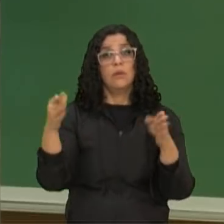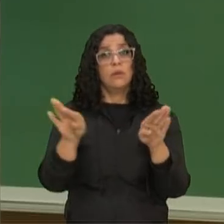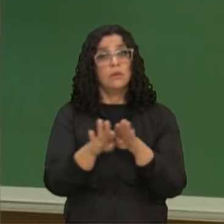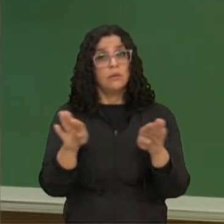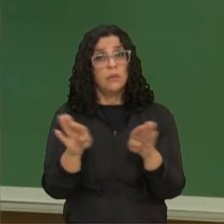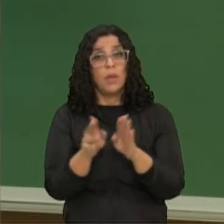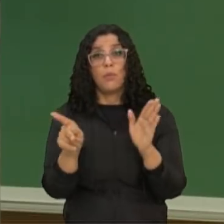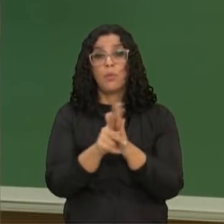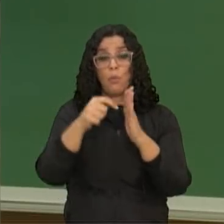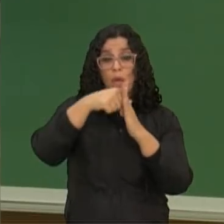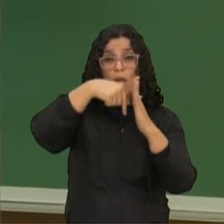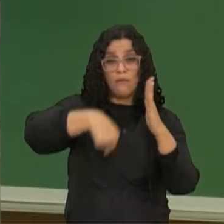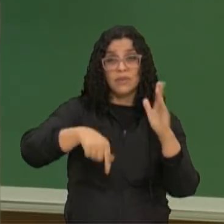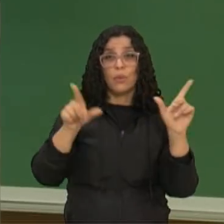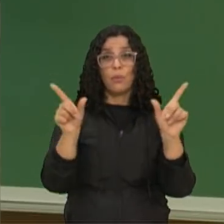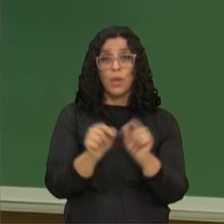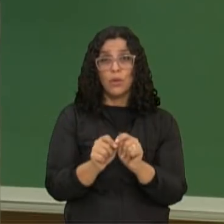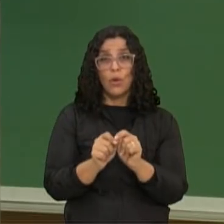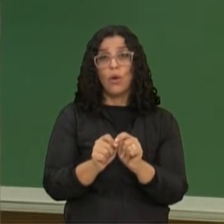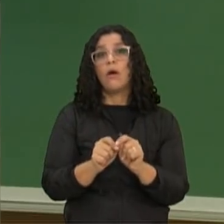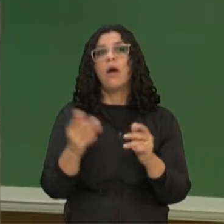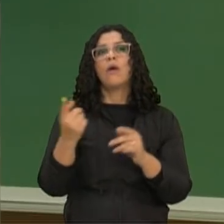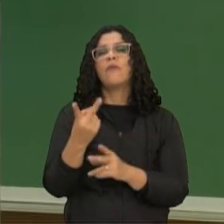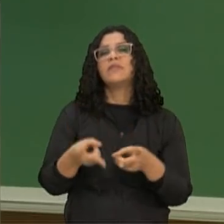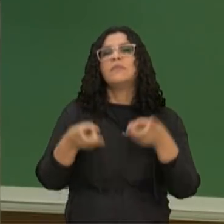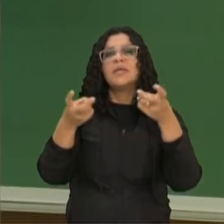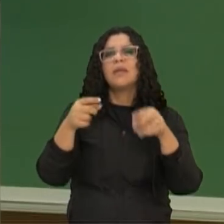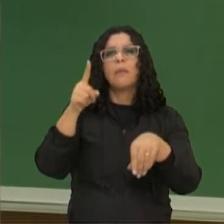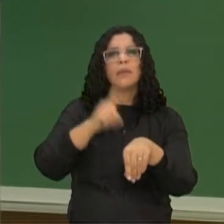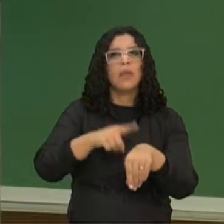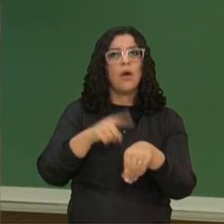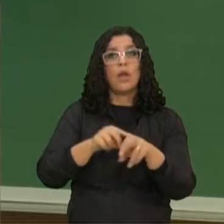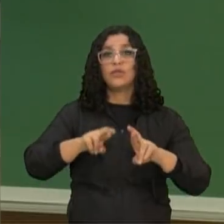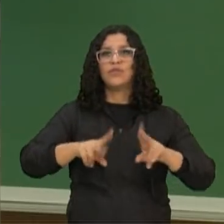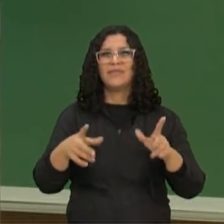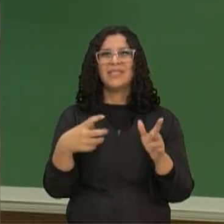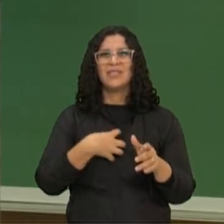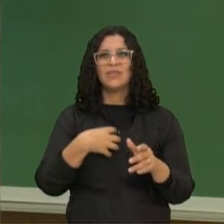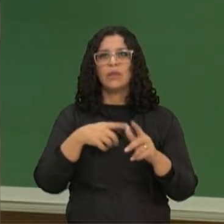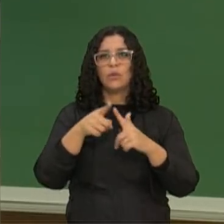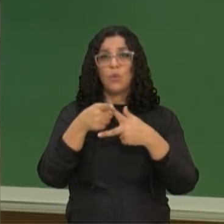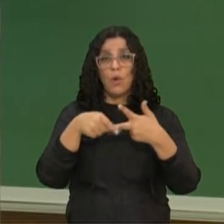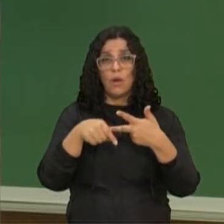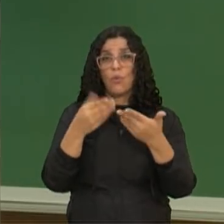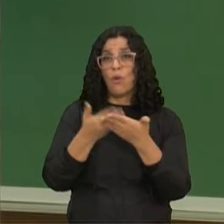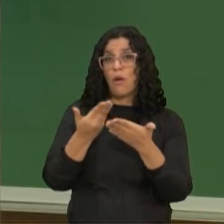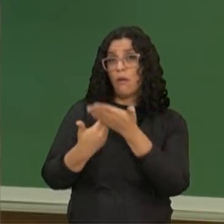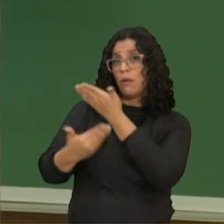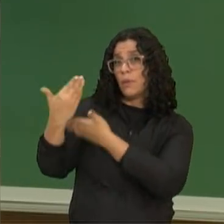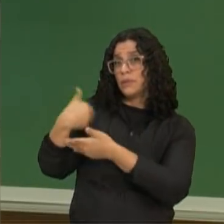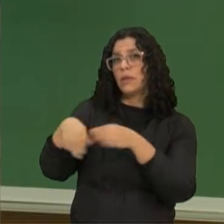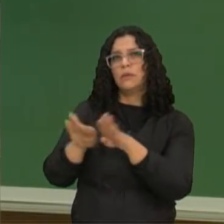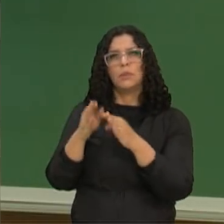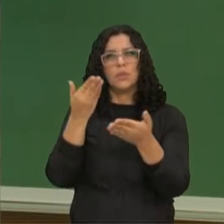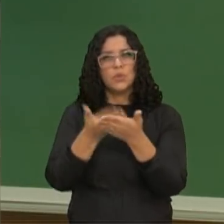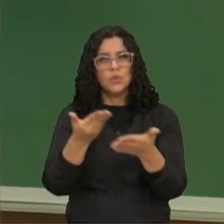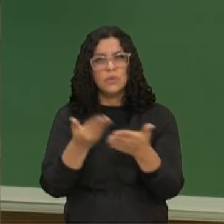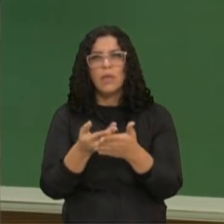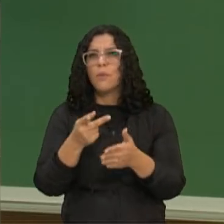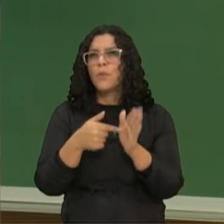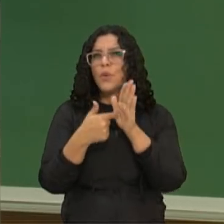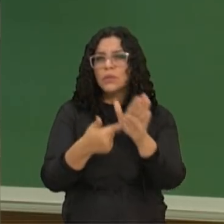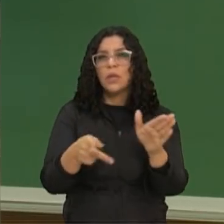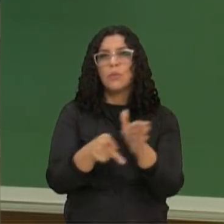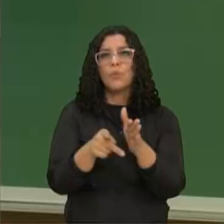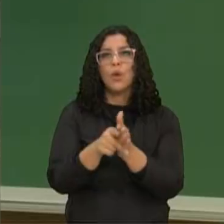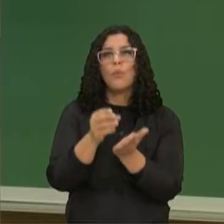índice de refração é maior, você percebe, é nítido essa diferença. Na aula passada acabei trabalhando com vocês ali um exemplo de